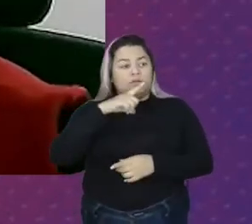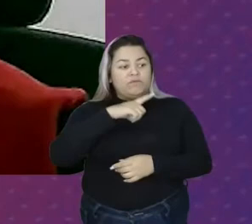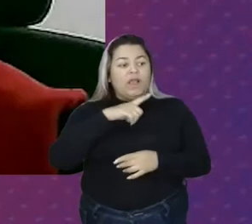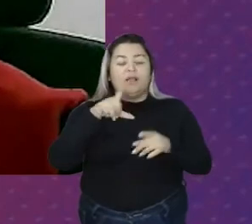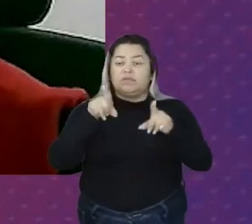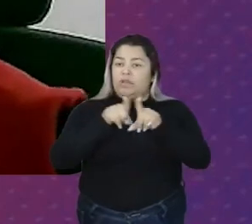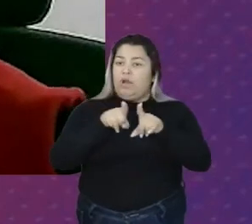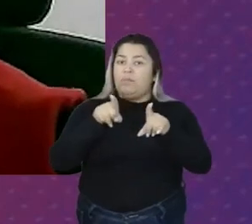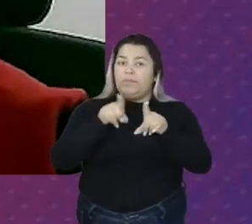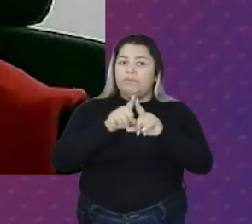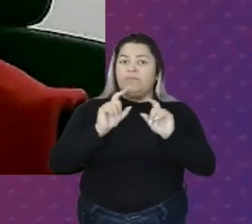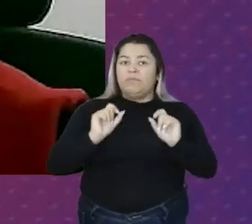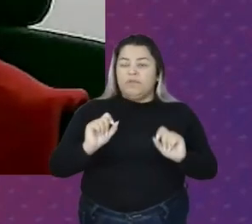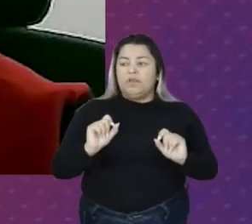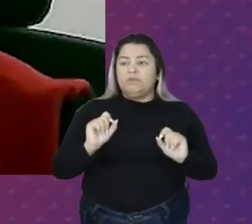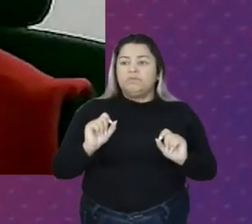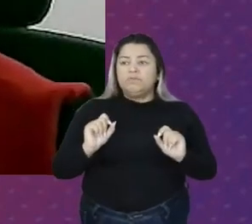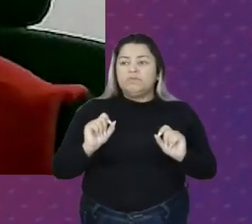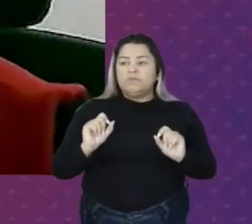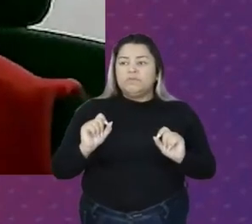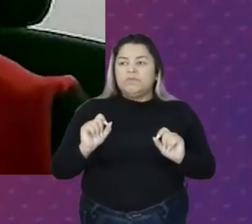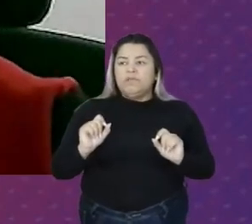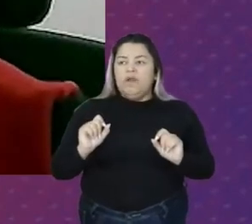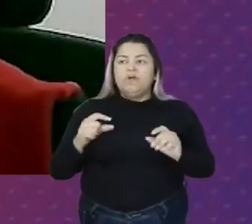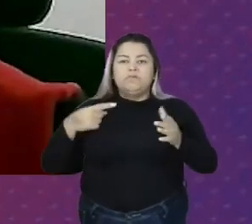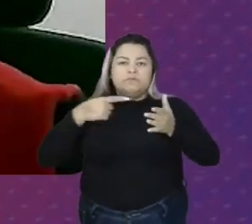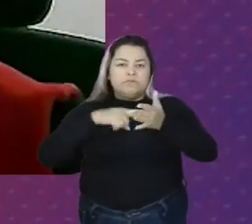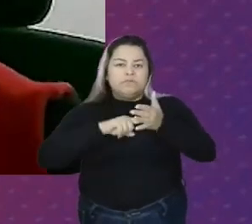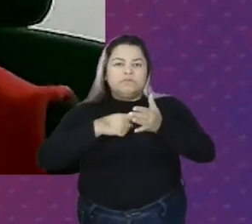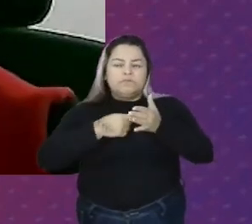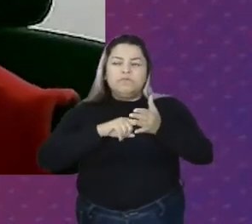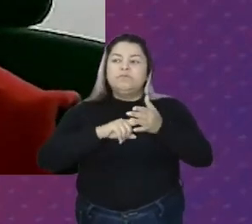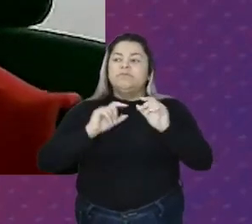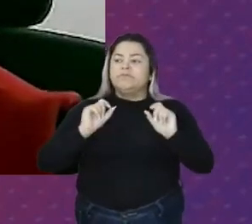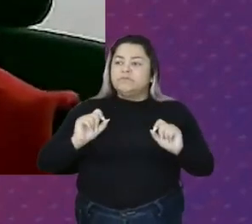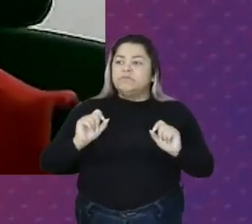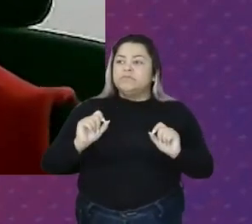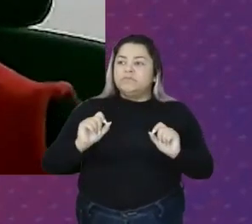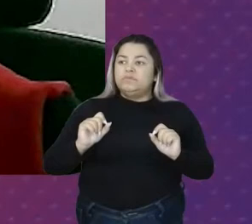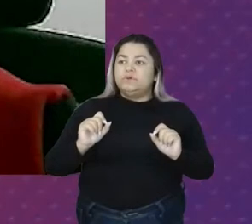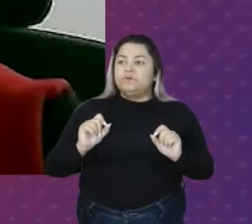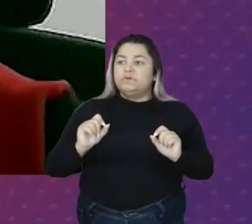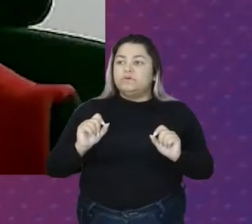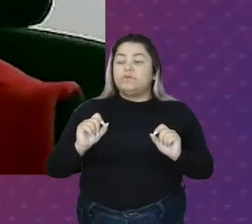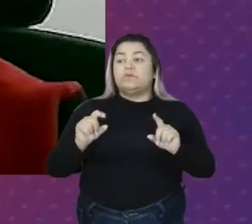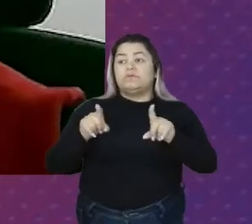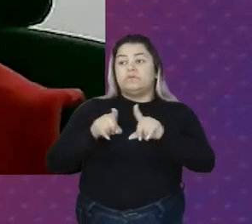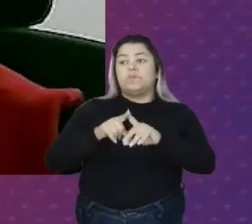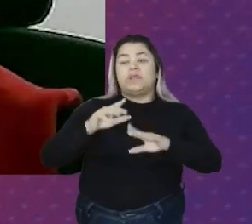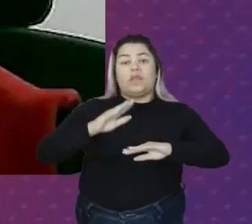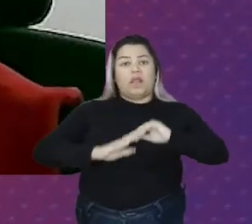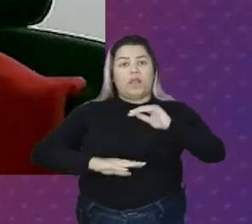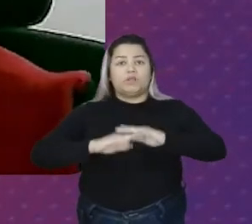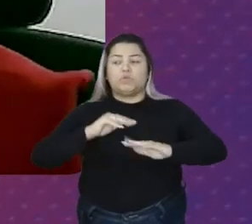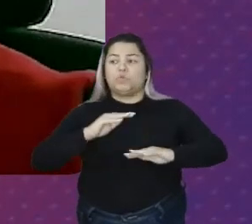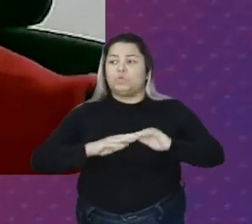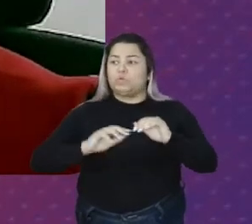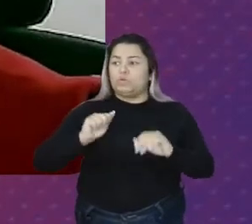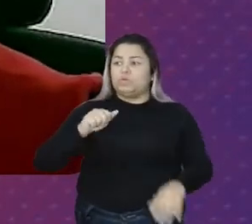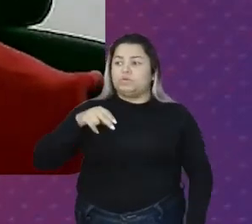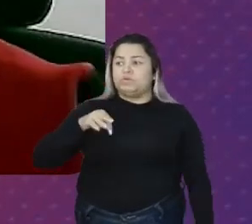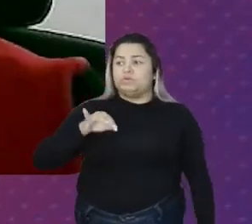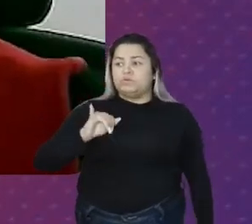essa situação que, por eu denunciar uma situação que envolvia atos antidemocráticos